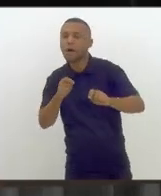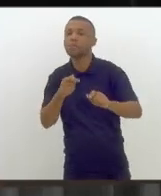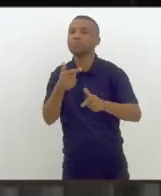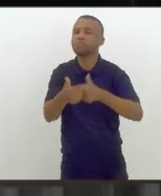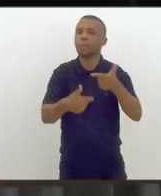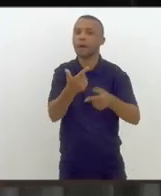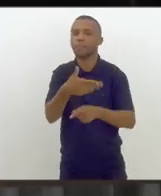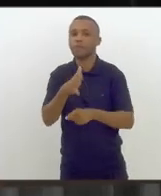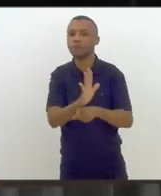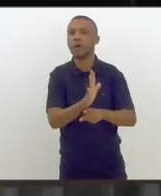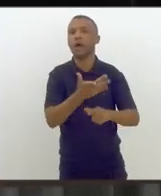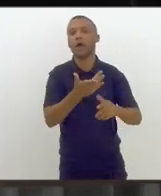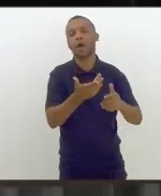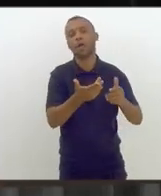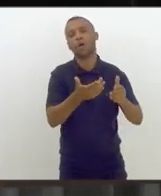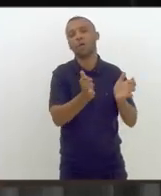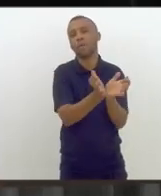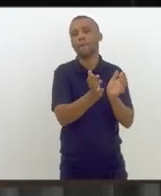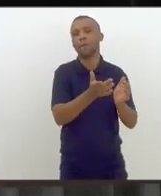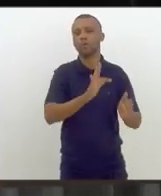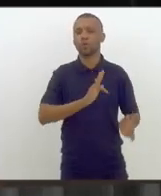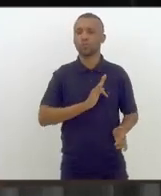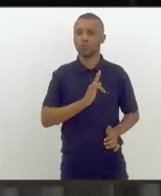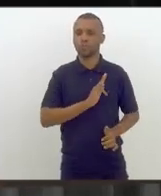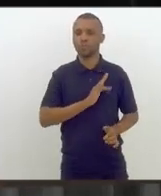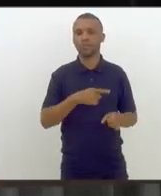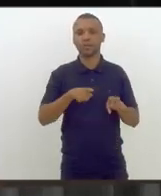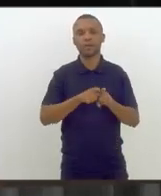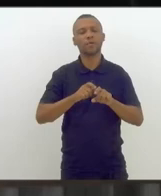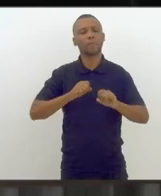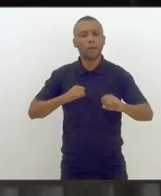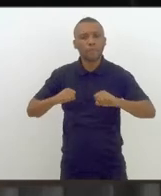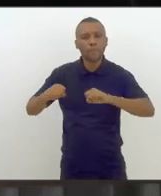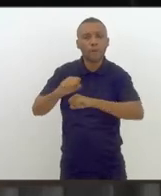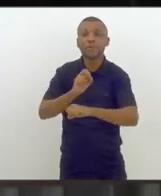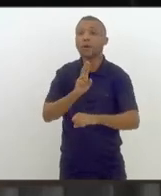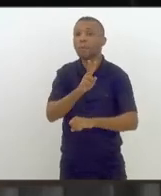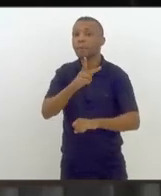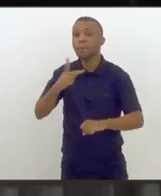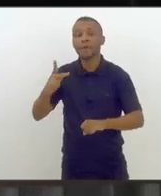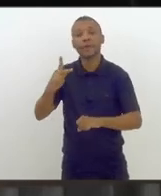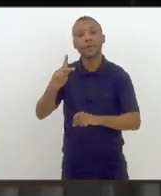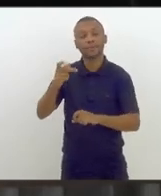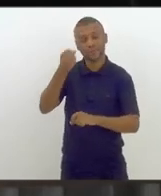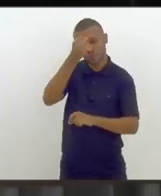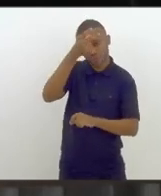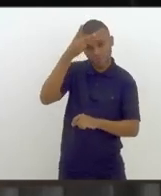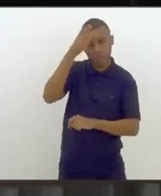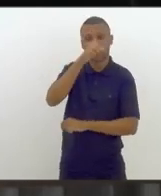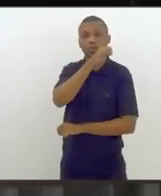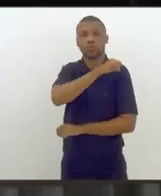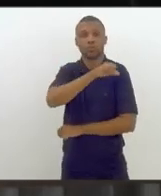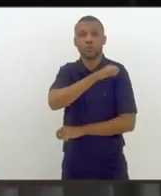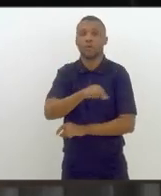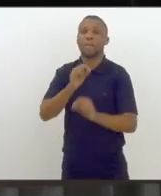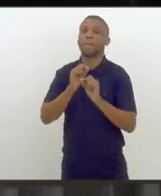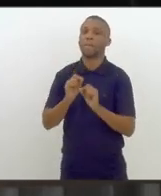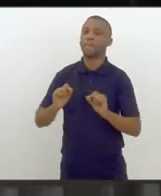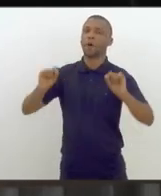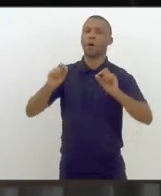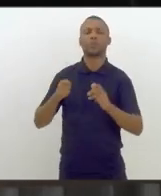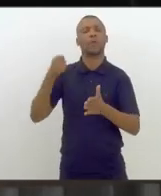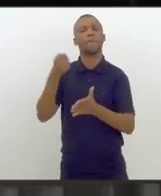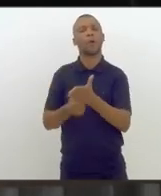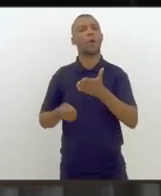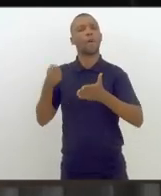as instalações das unidades de polícia pacificadora instaladas na cidade do Rio de Janeiro, da luta que travamos